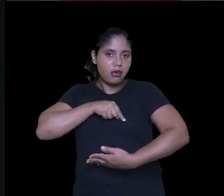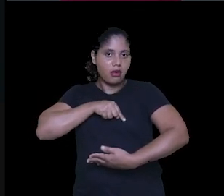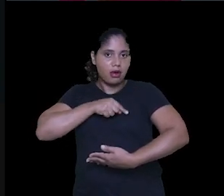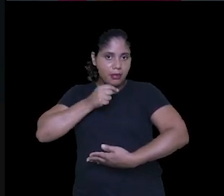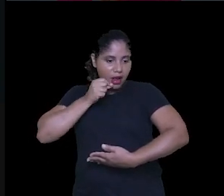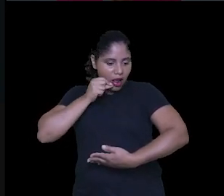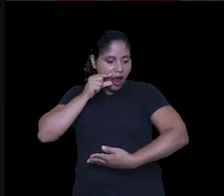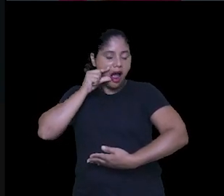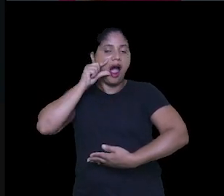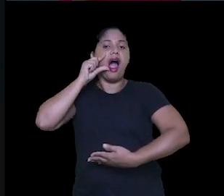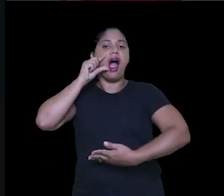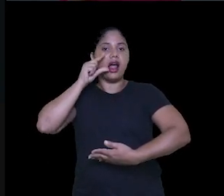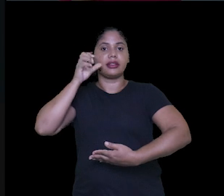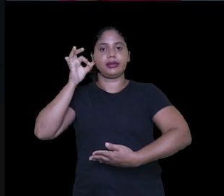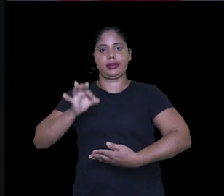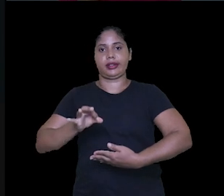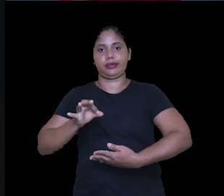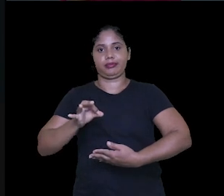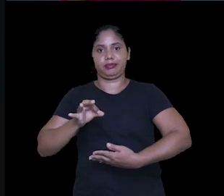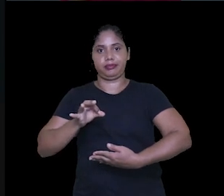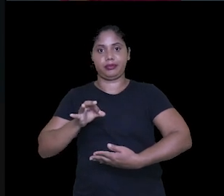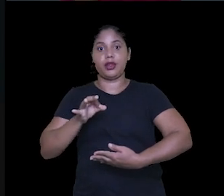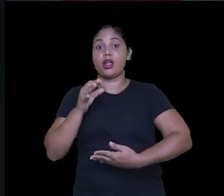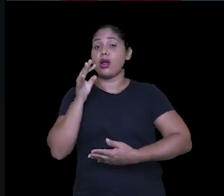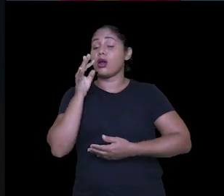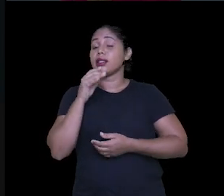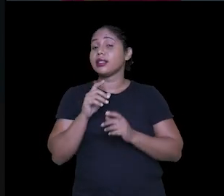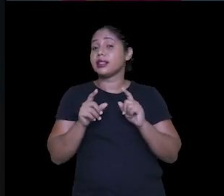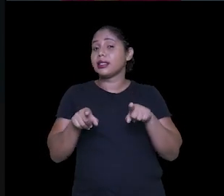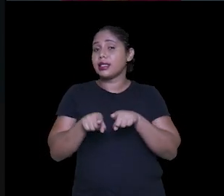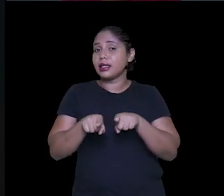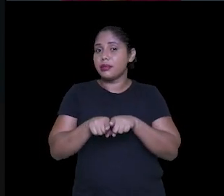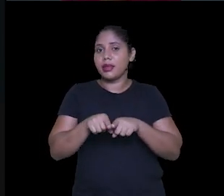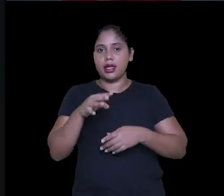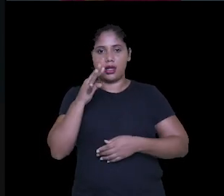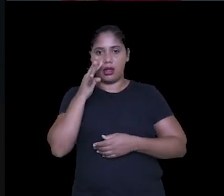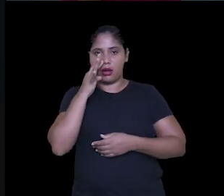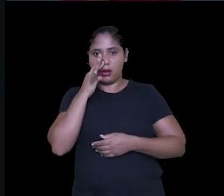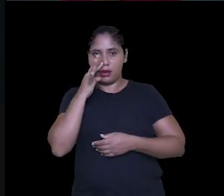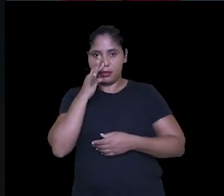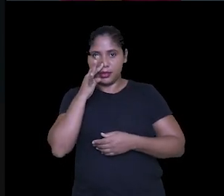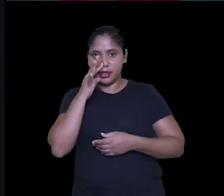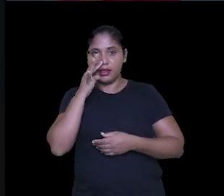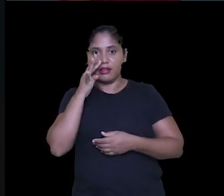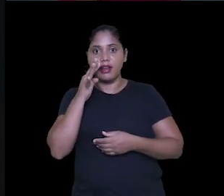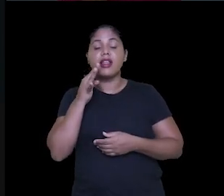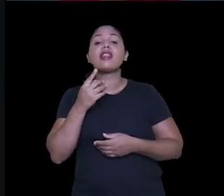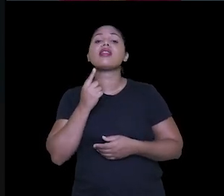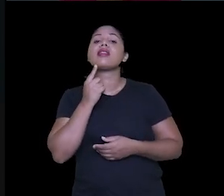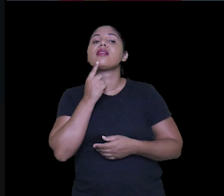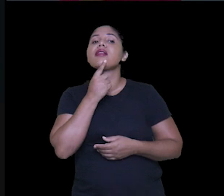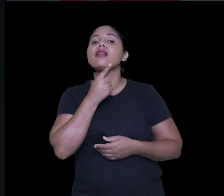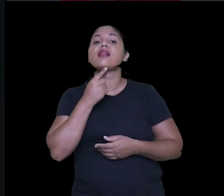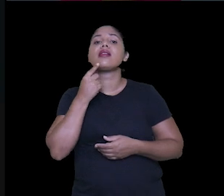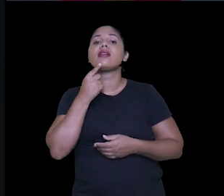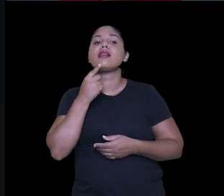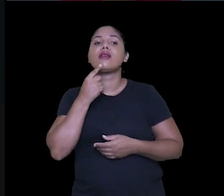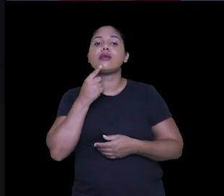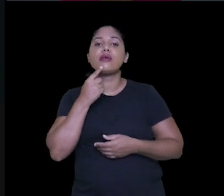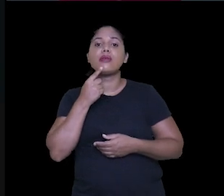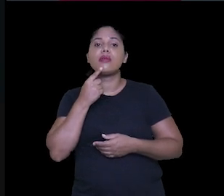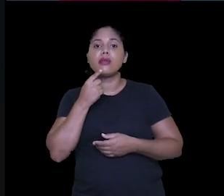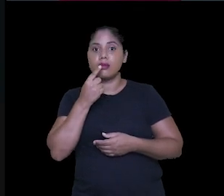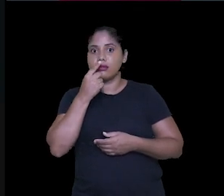ver mais areola na parte superior da boquinha do bebê e menos na parte